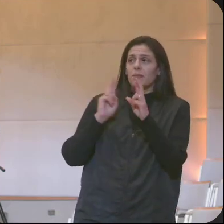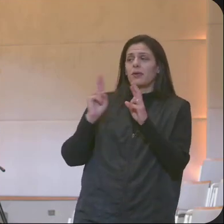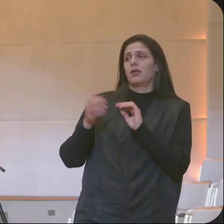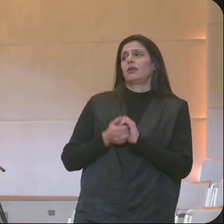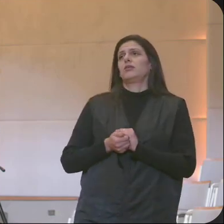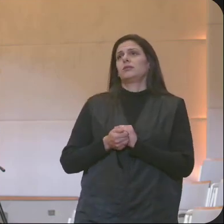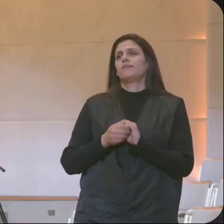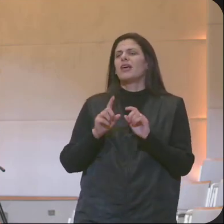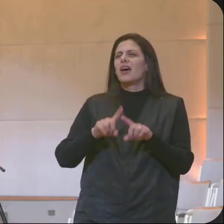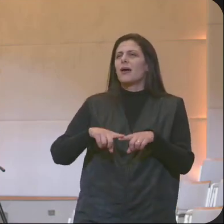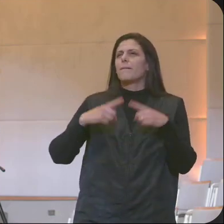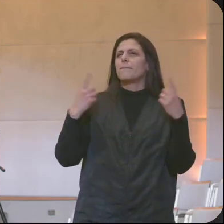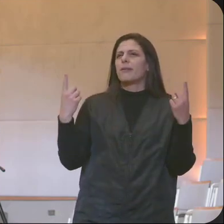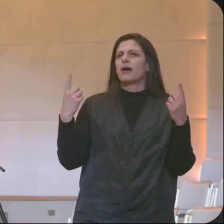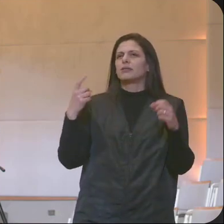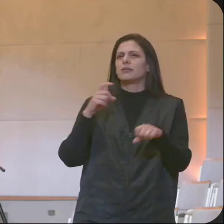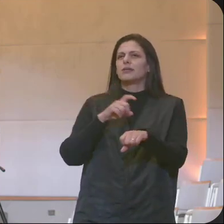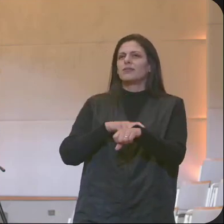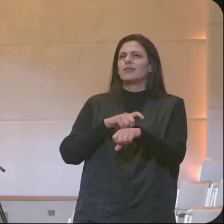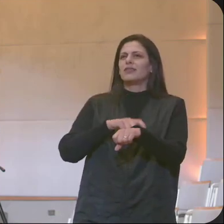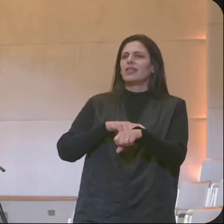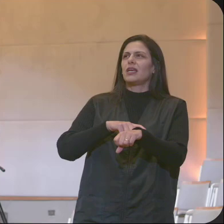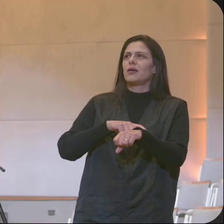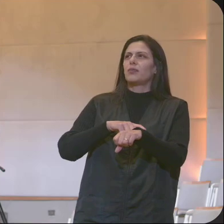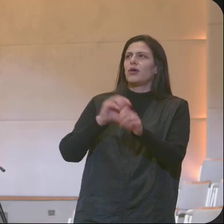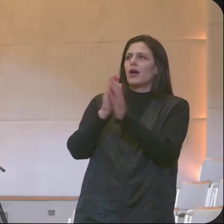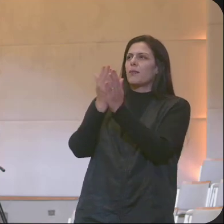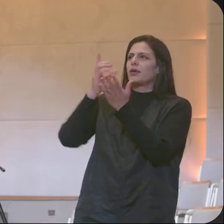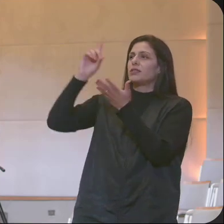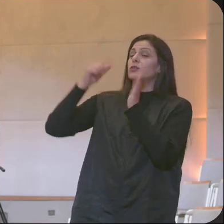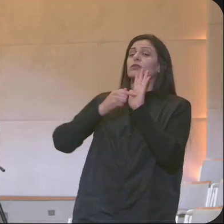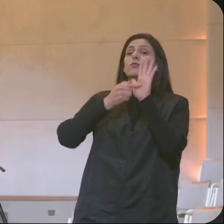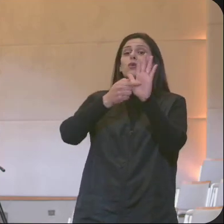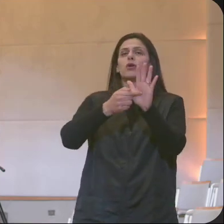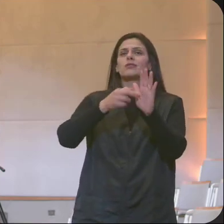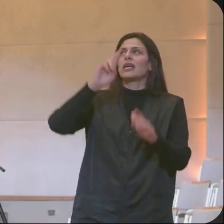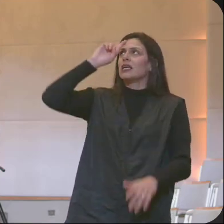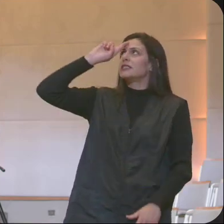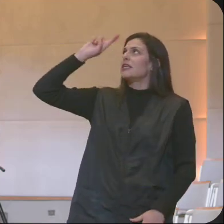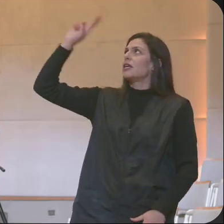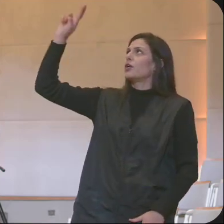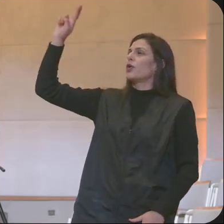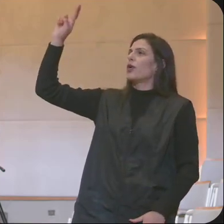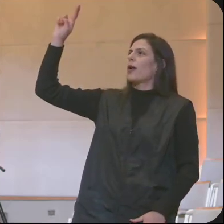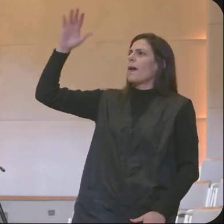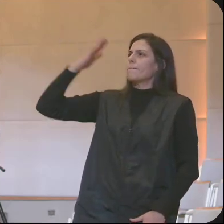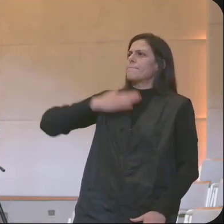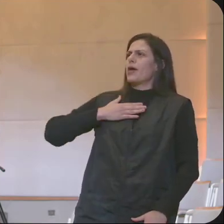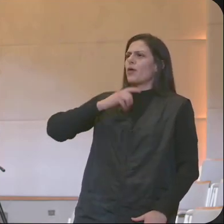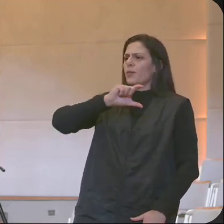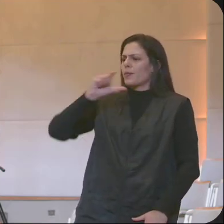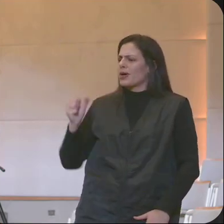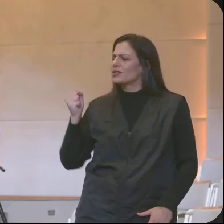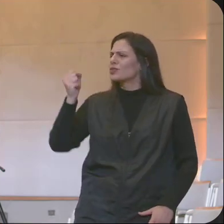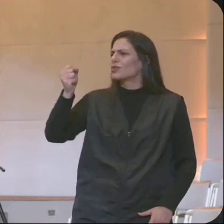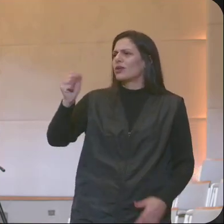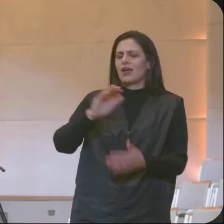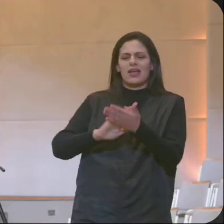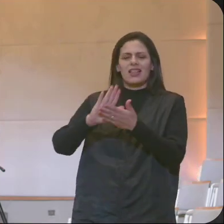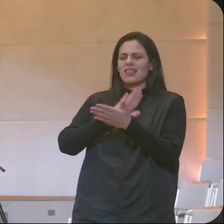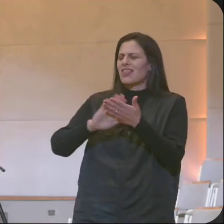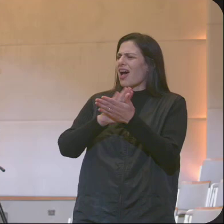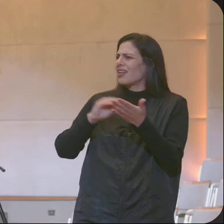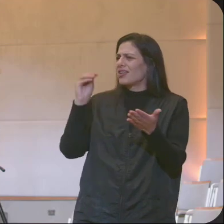Mas quando a palavra diz: o Senhor é o meu pastor e nada me faltará, eu nunca tinha olhado pela lente de uma mãe que tinha perdido um filho